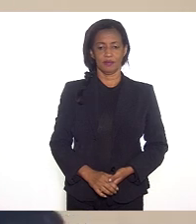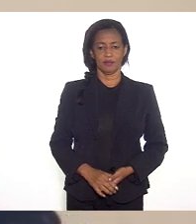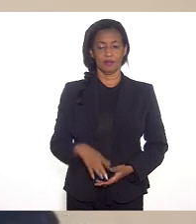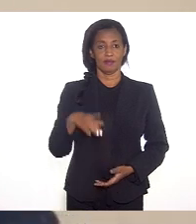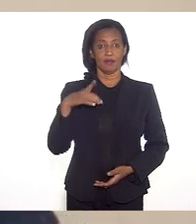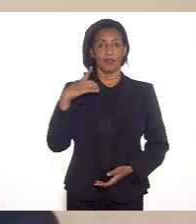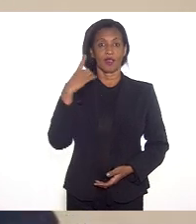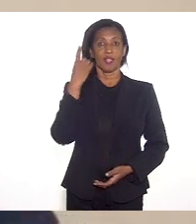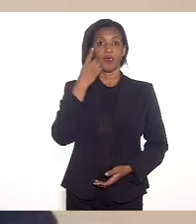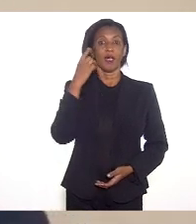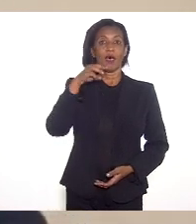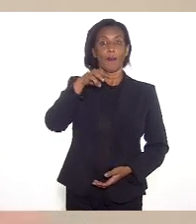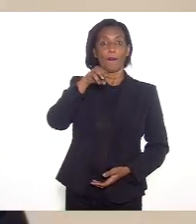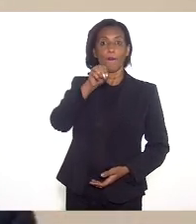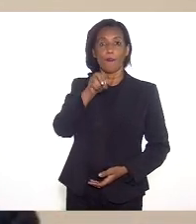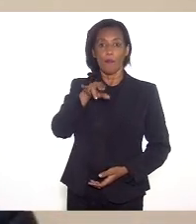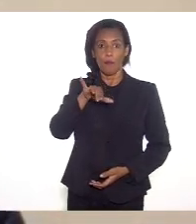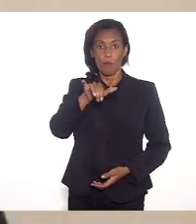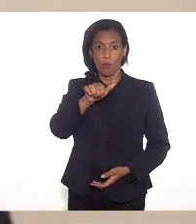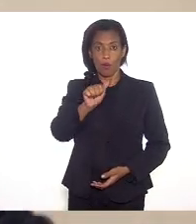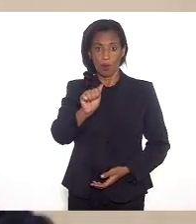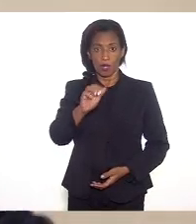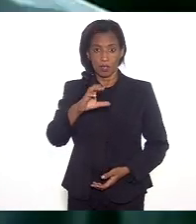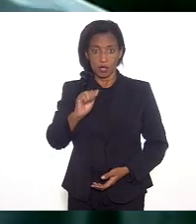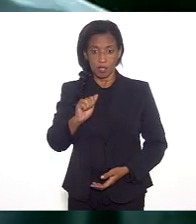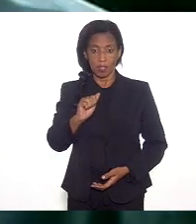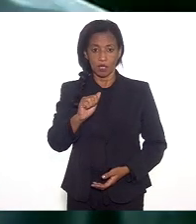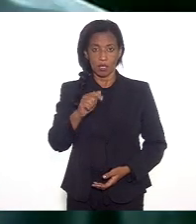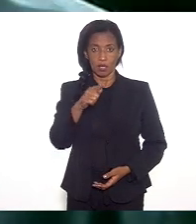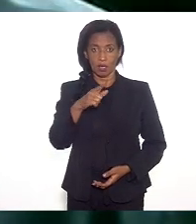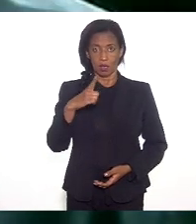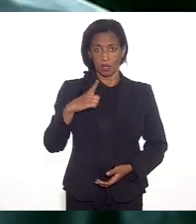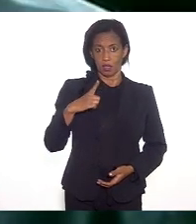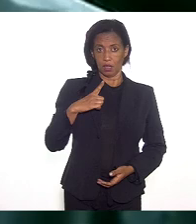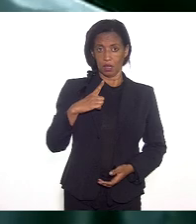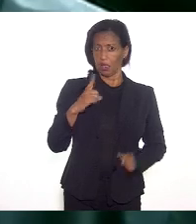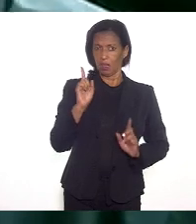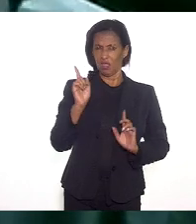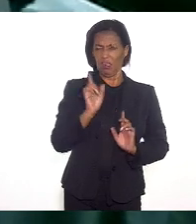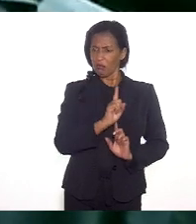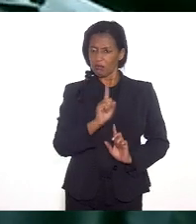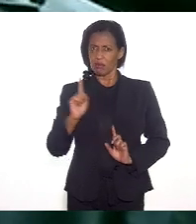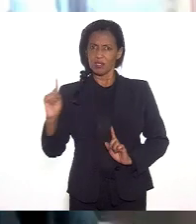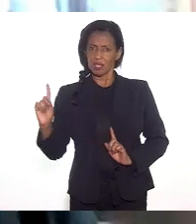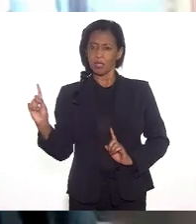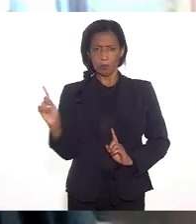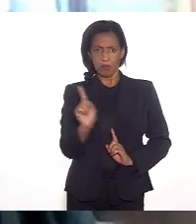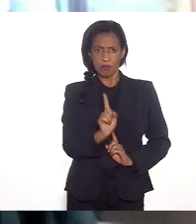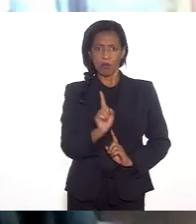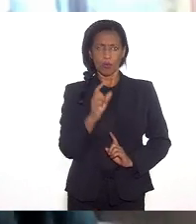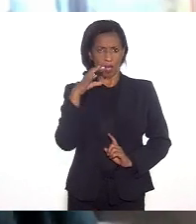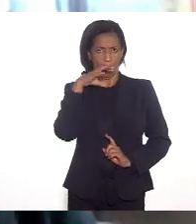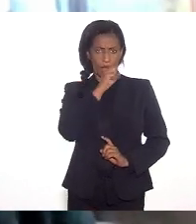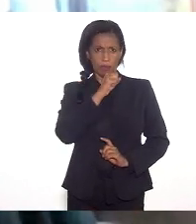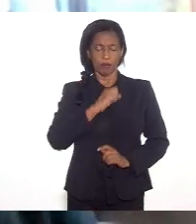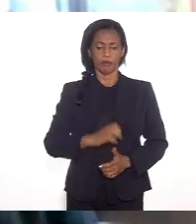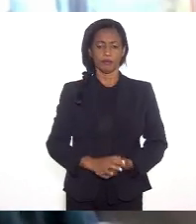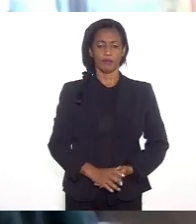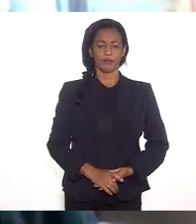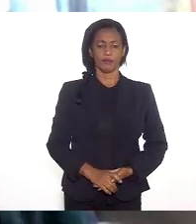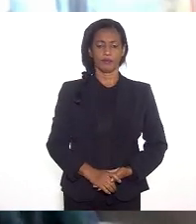Deputada Mônica ainda não se encontra. Não, a Mônica está aí, ela saiu para fazer alguma coisa e vai voltar em um minuto.